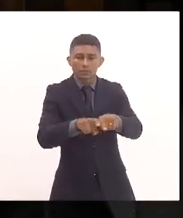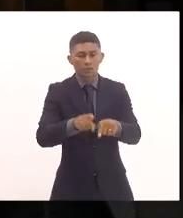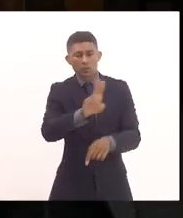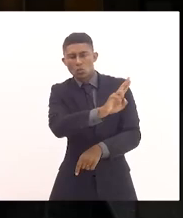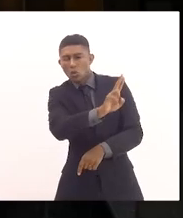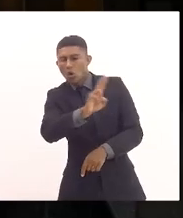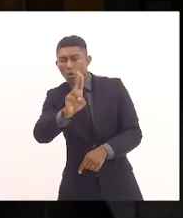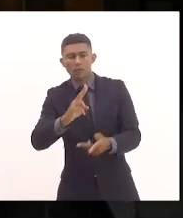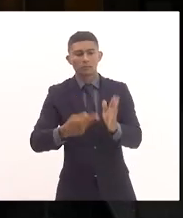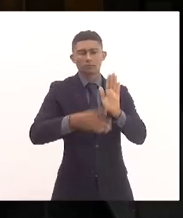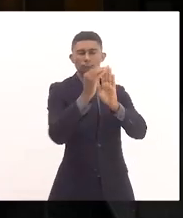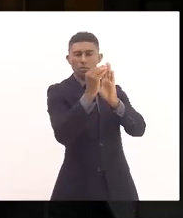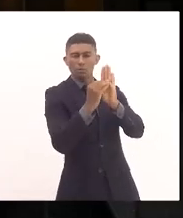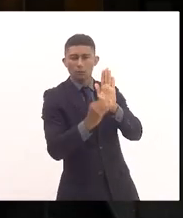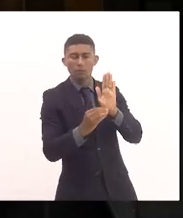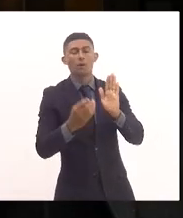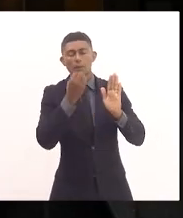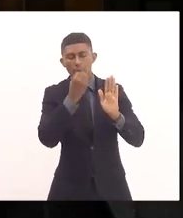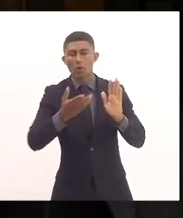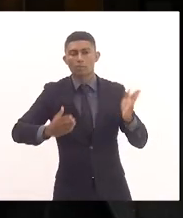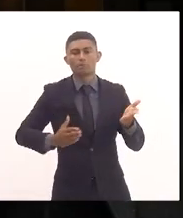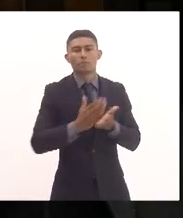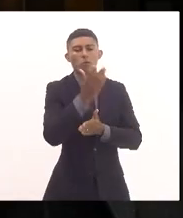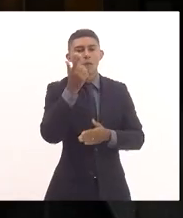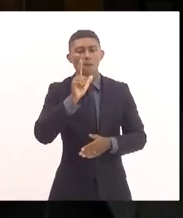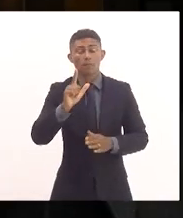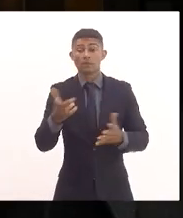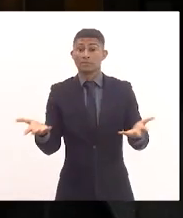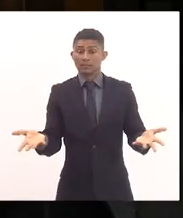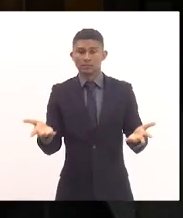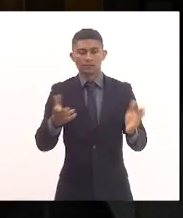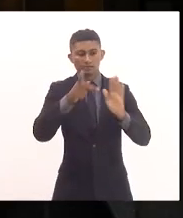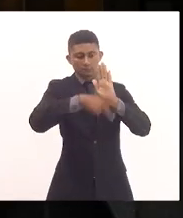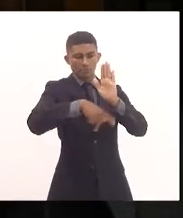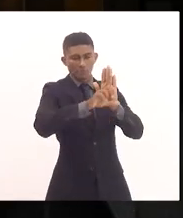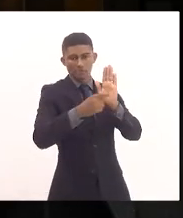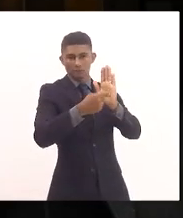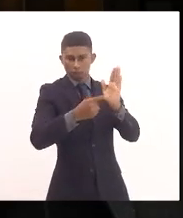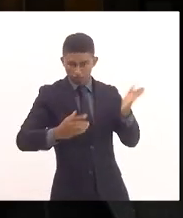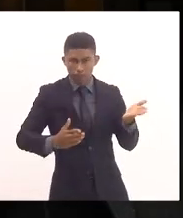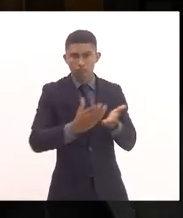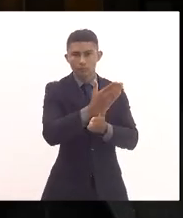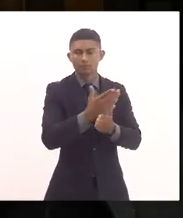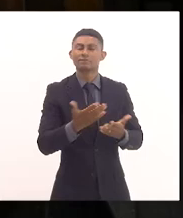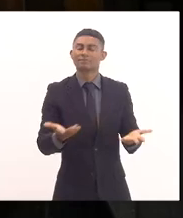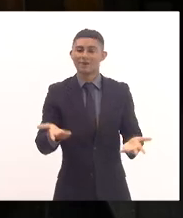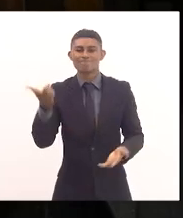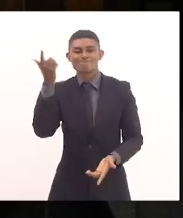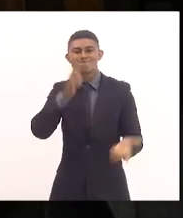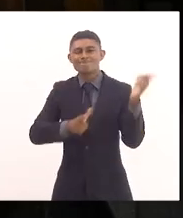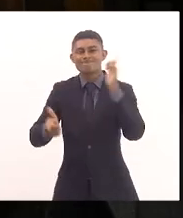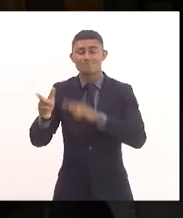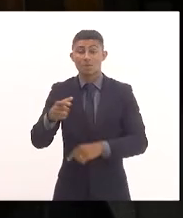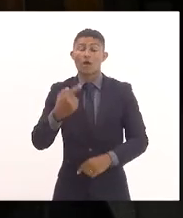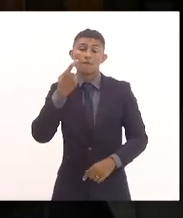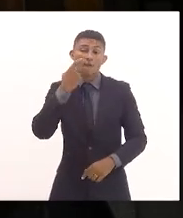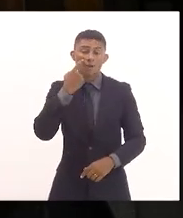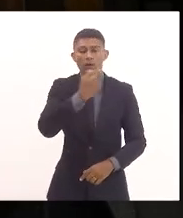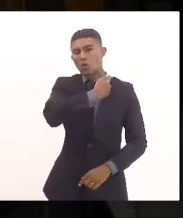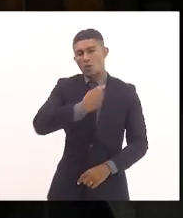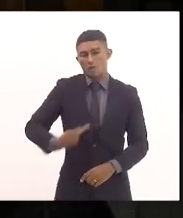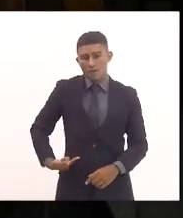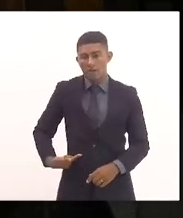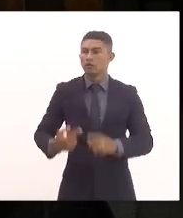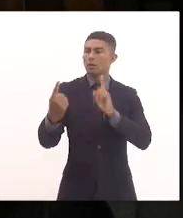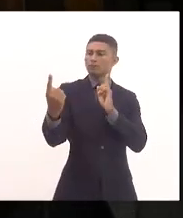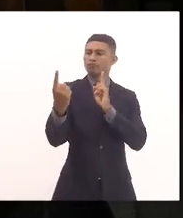e fortalecendo a sua aprovação. A gente, a partir da aprovação desse projeto, vai ter um diálogo a travar com o governo para que o projeto